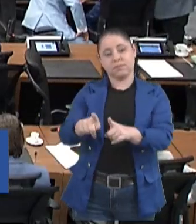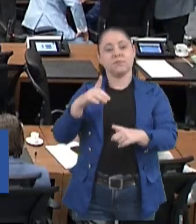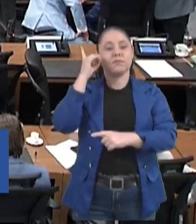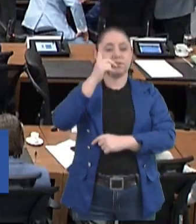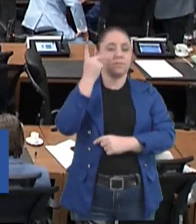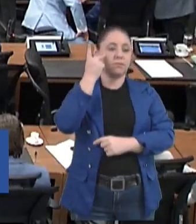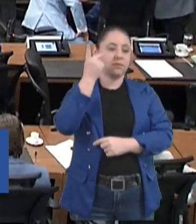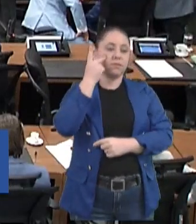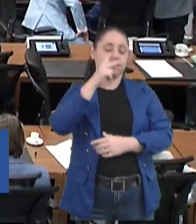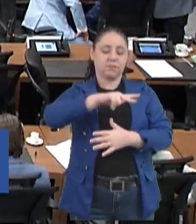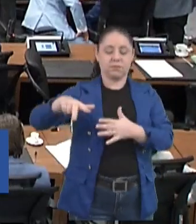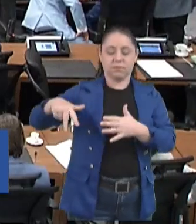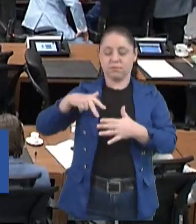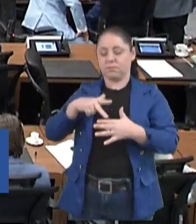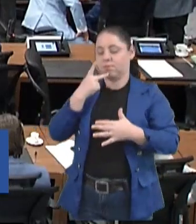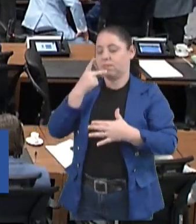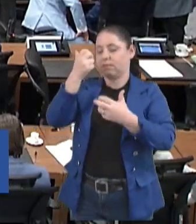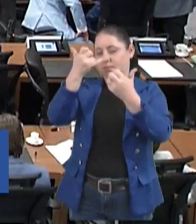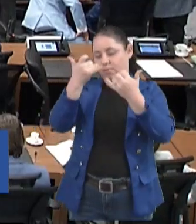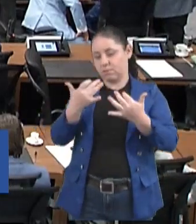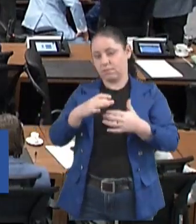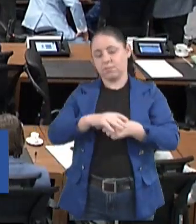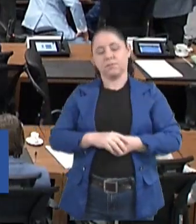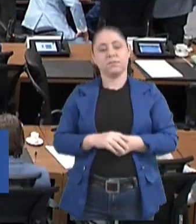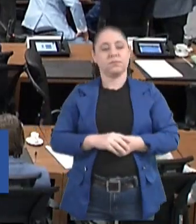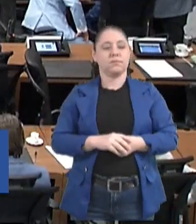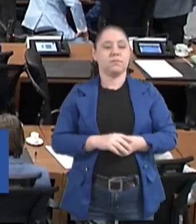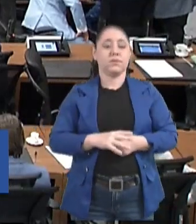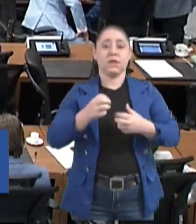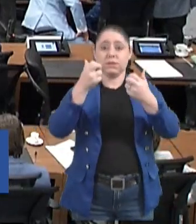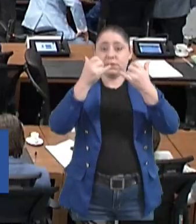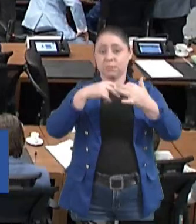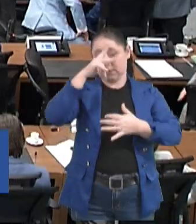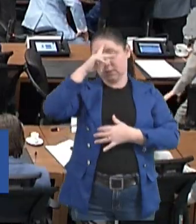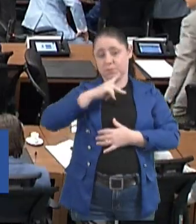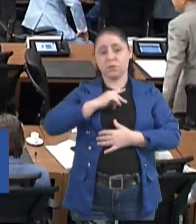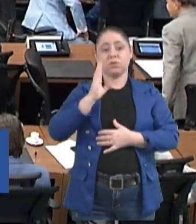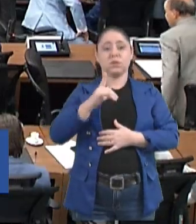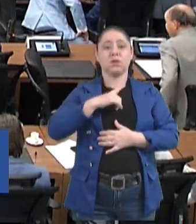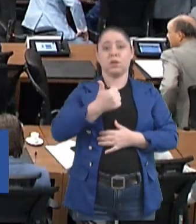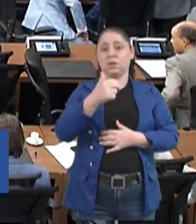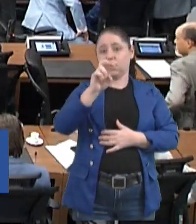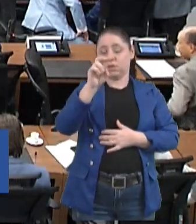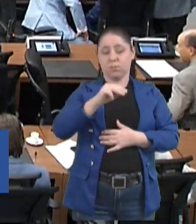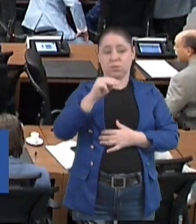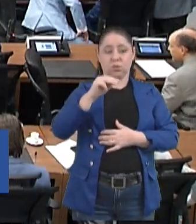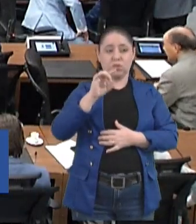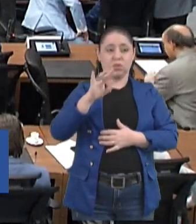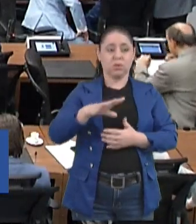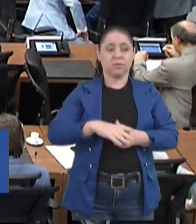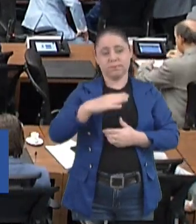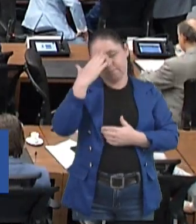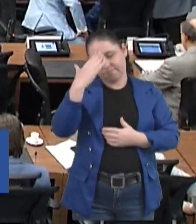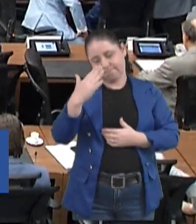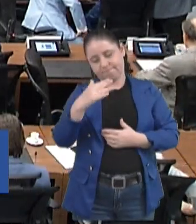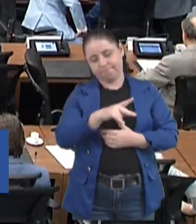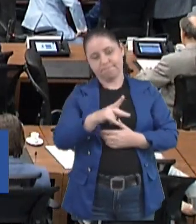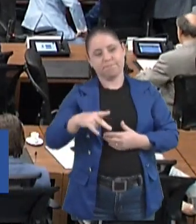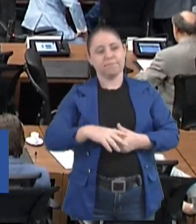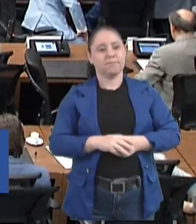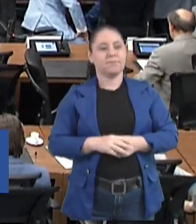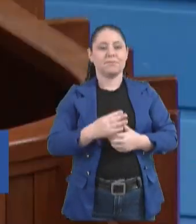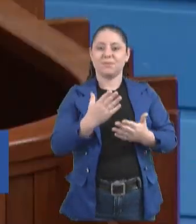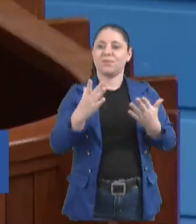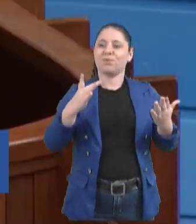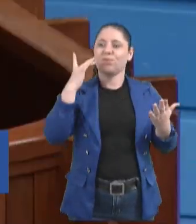Deputado Pedro Kemp com a palavra. Nas explicações pessoais, Vossa Excelência, esperar de 15 minutos. Obrigado, senhor presidente,